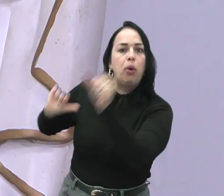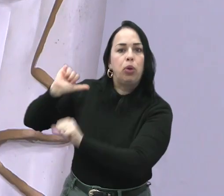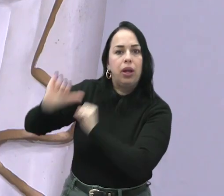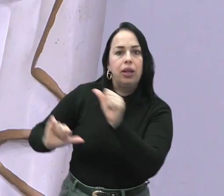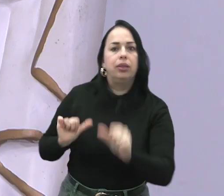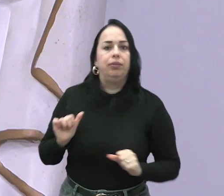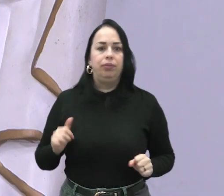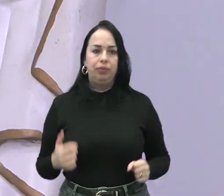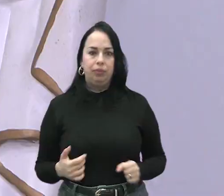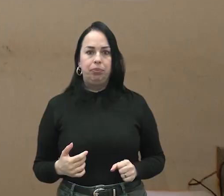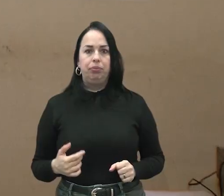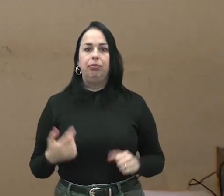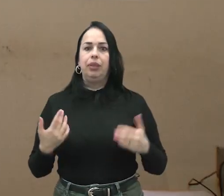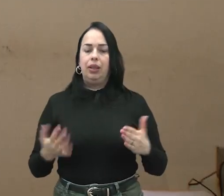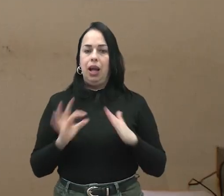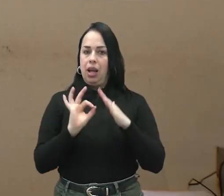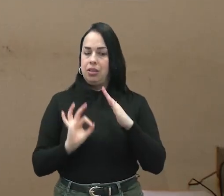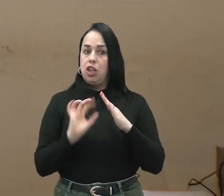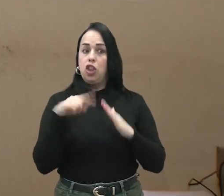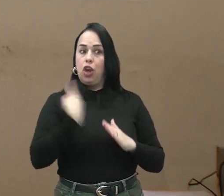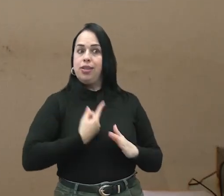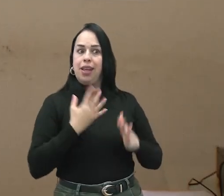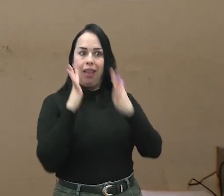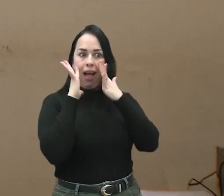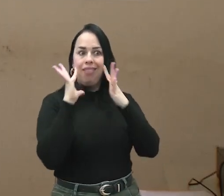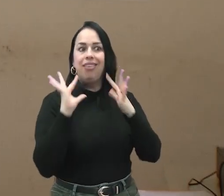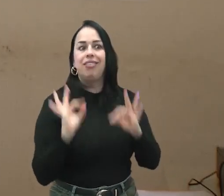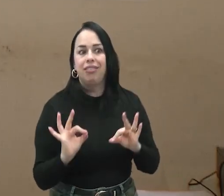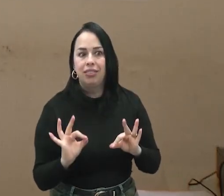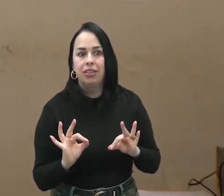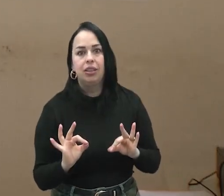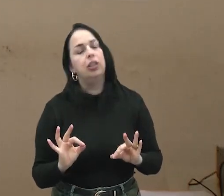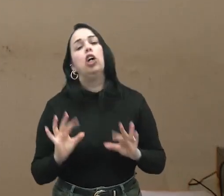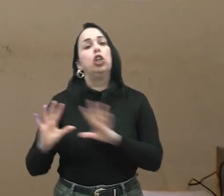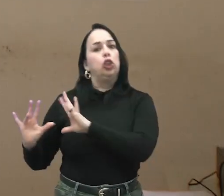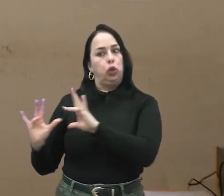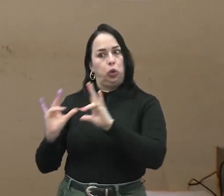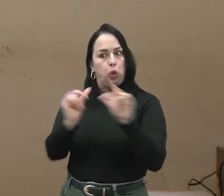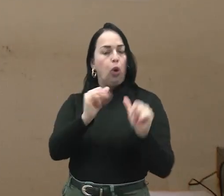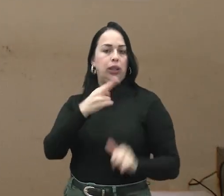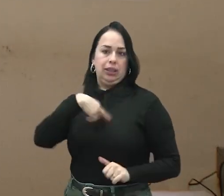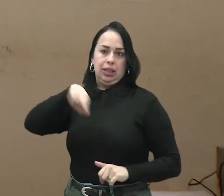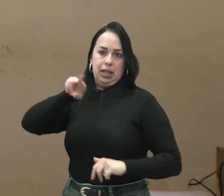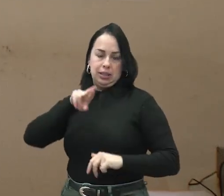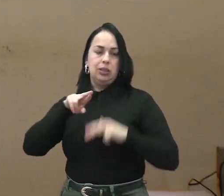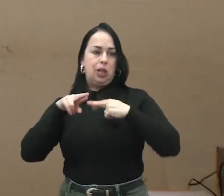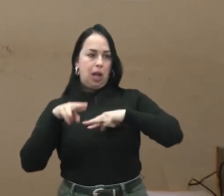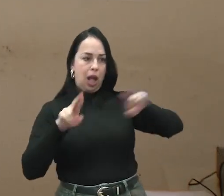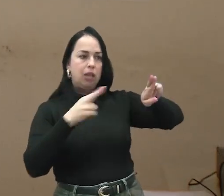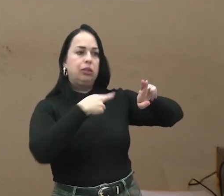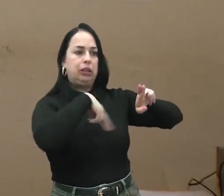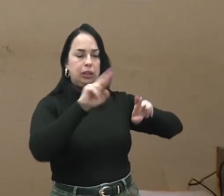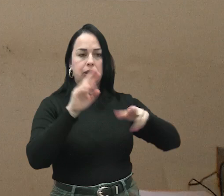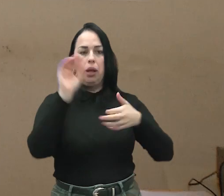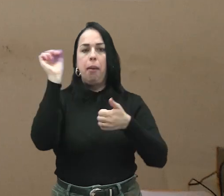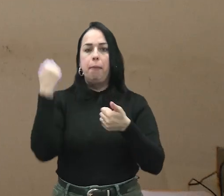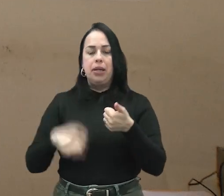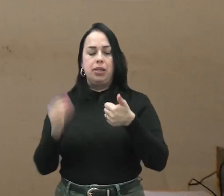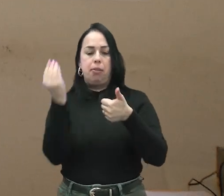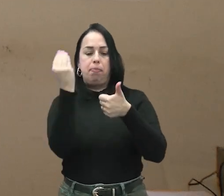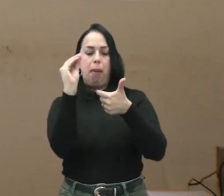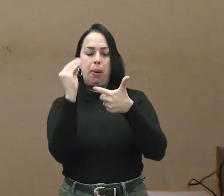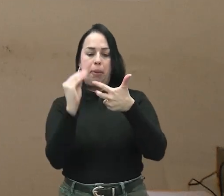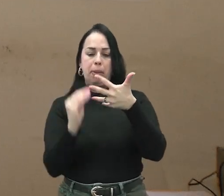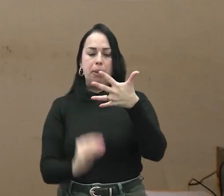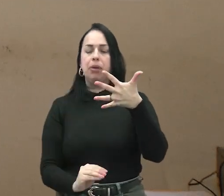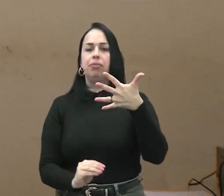está acontecendo no país. Aqui que o IBGE está atento a garantir que todos os tipos de práticas religiosas estejam ali